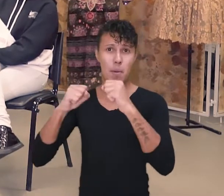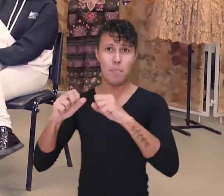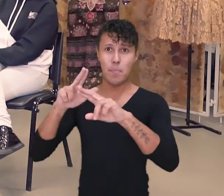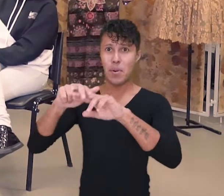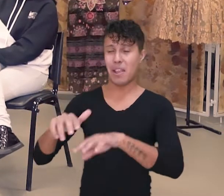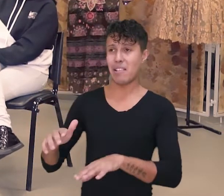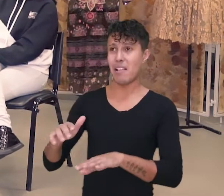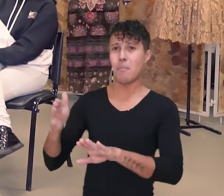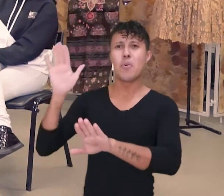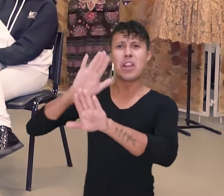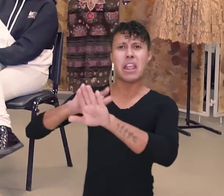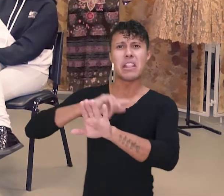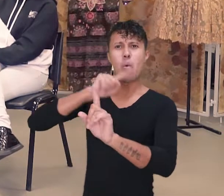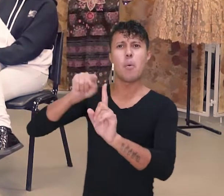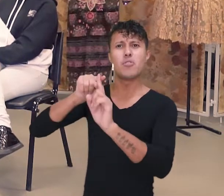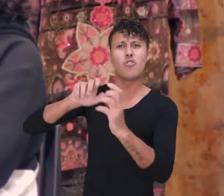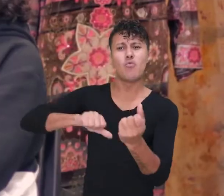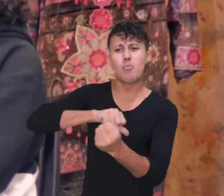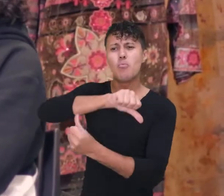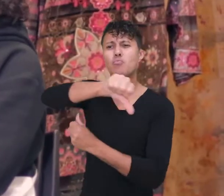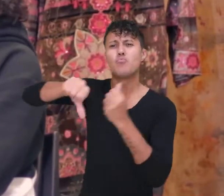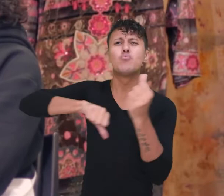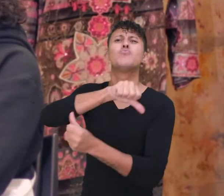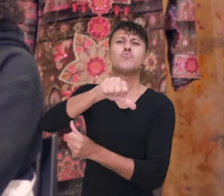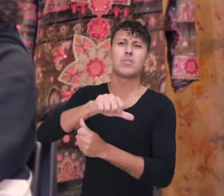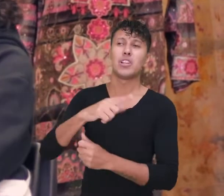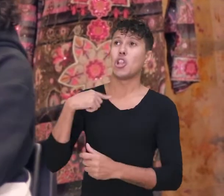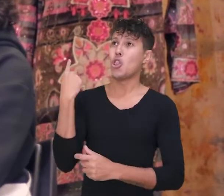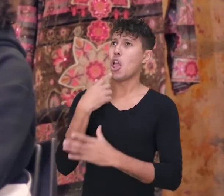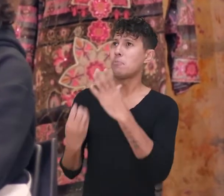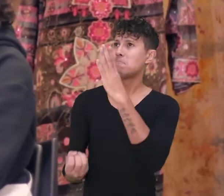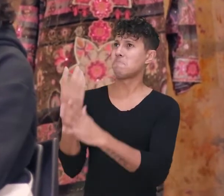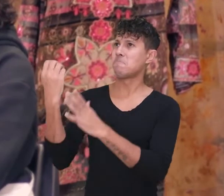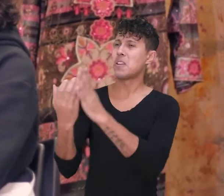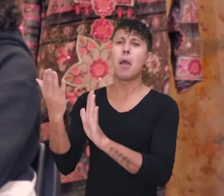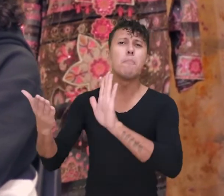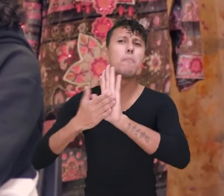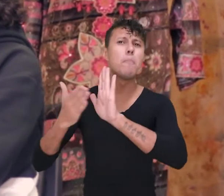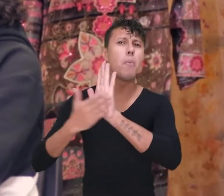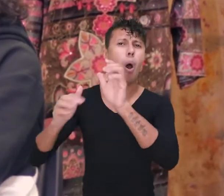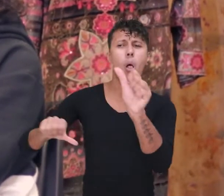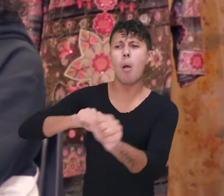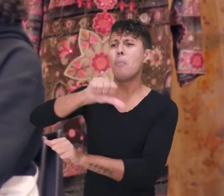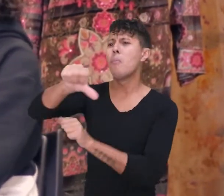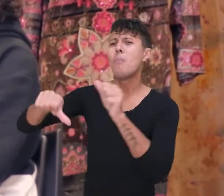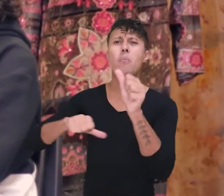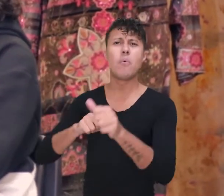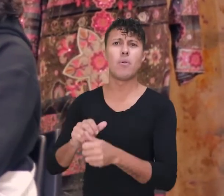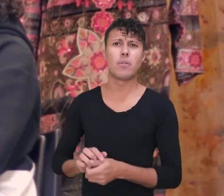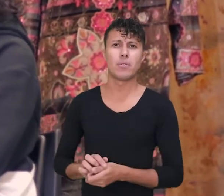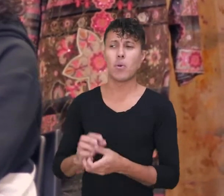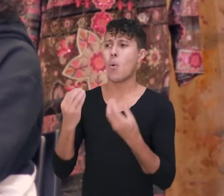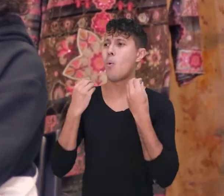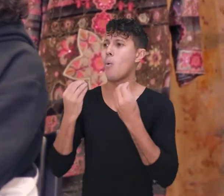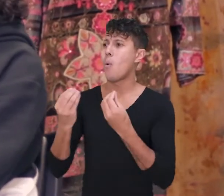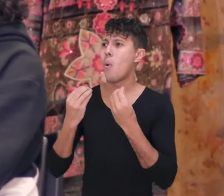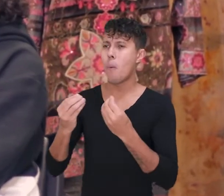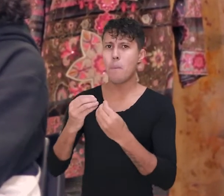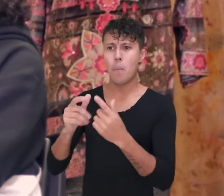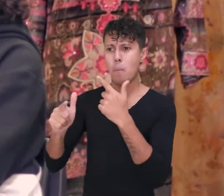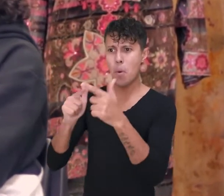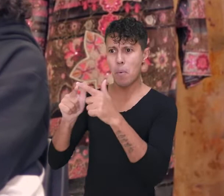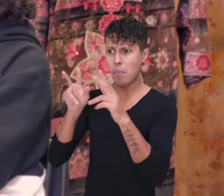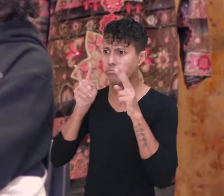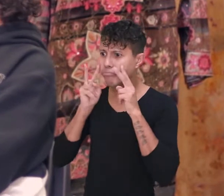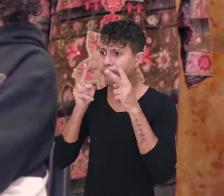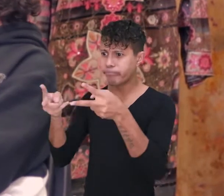vêm com uma proposta de mudança. E como a gente hoje cria essa proposta de mudança? Como a gente vai na ação e como a gente vai no